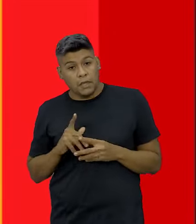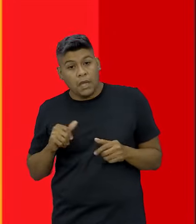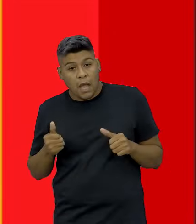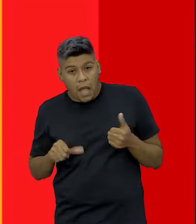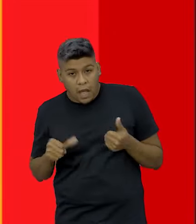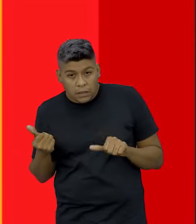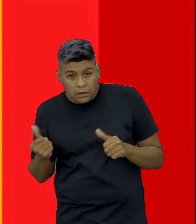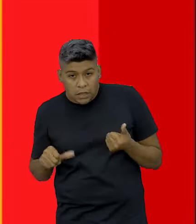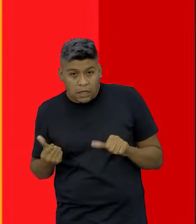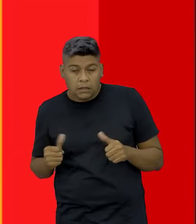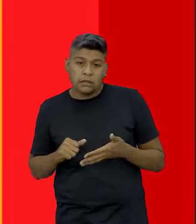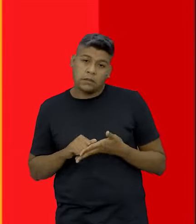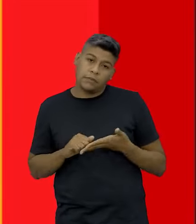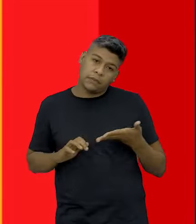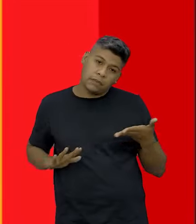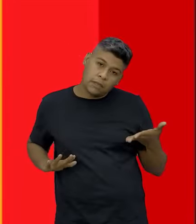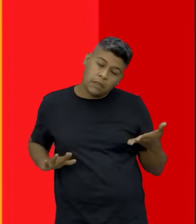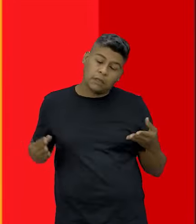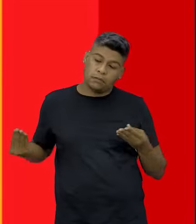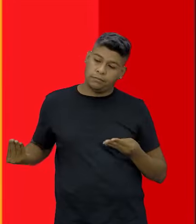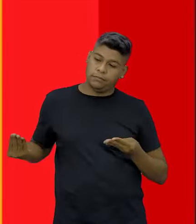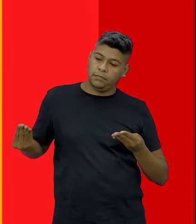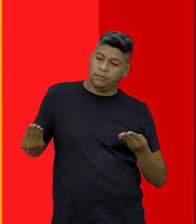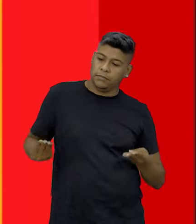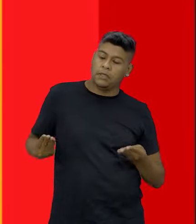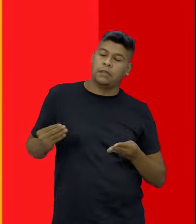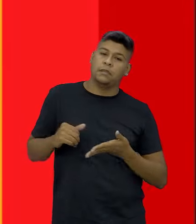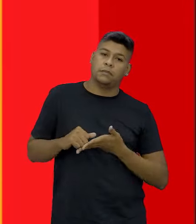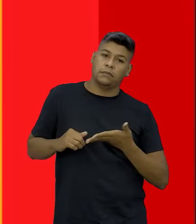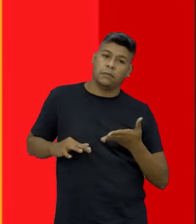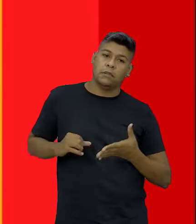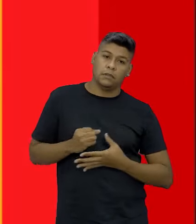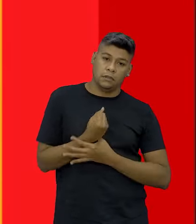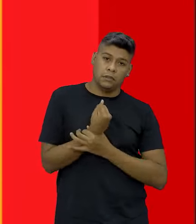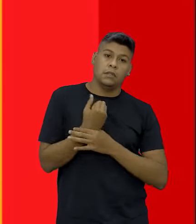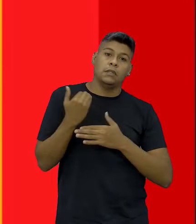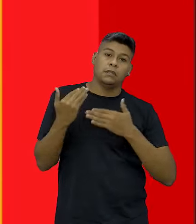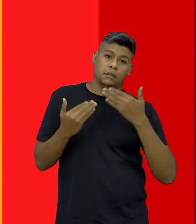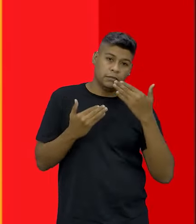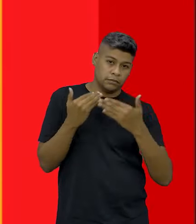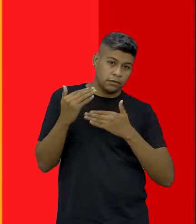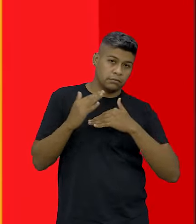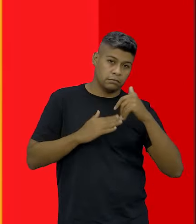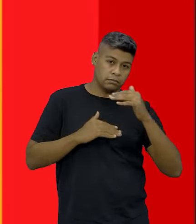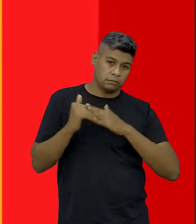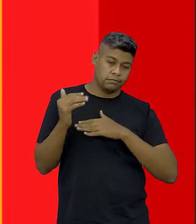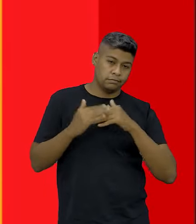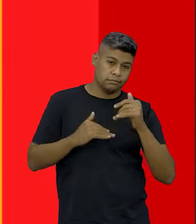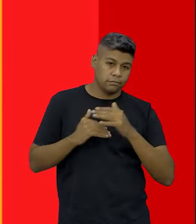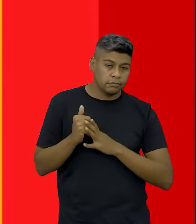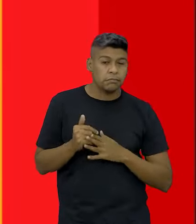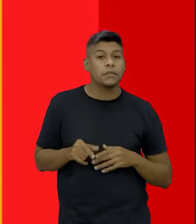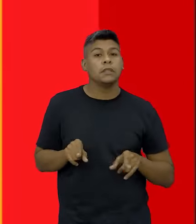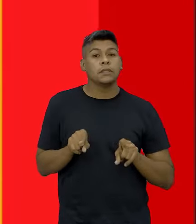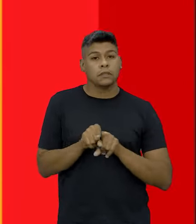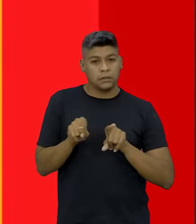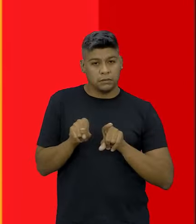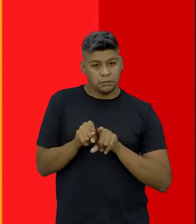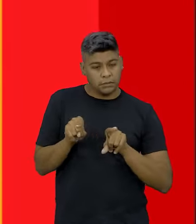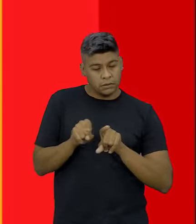das atividades, o encaminhamento das atividades para garantir o desenvolvimento da habilidade proposta e